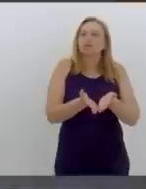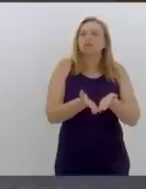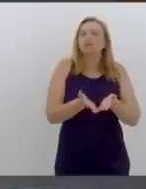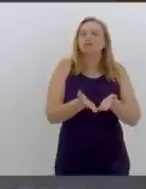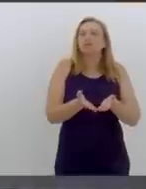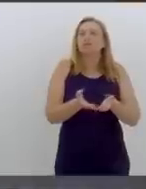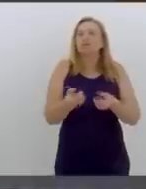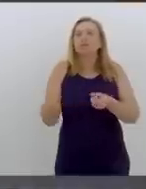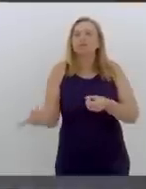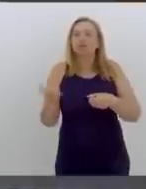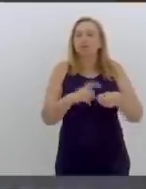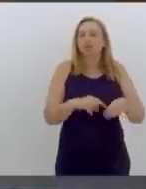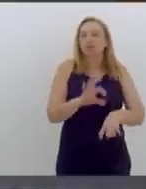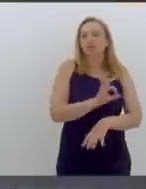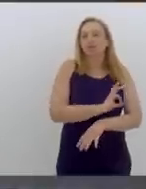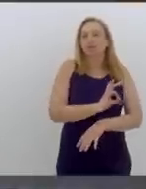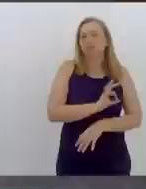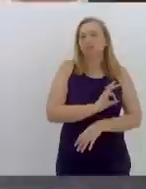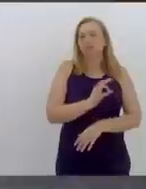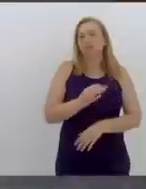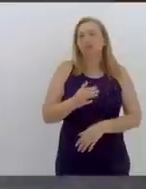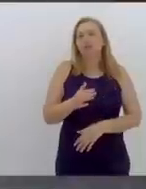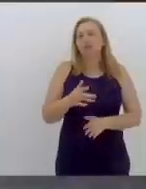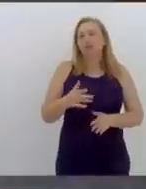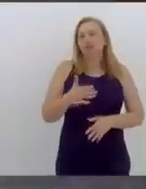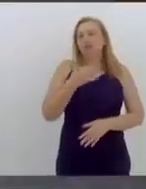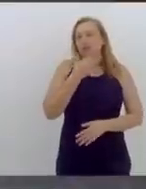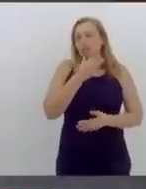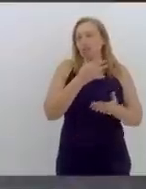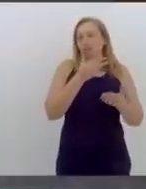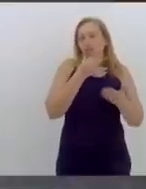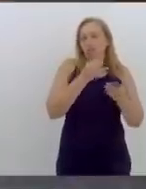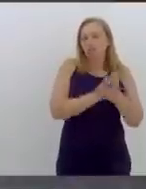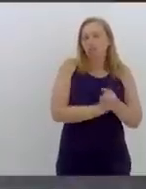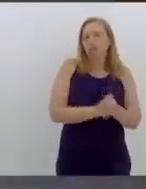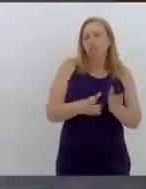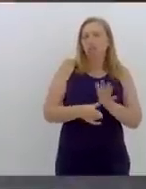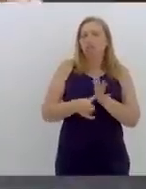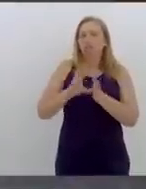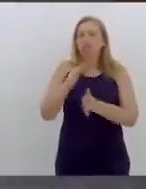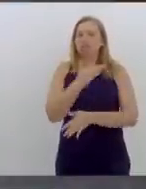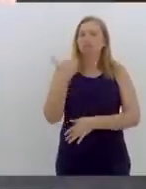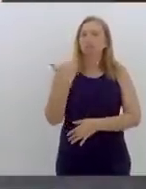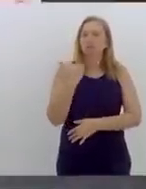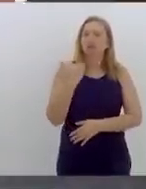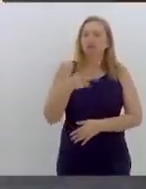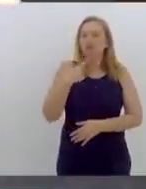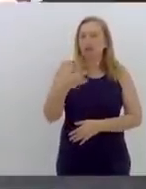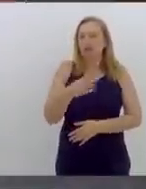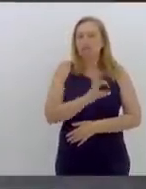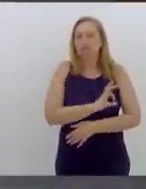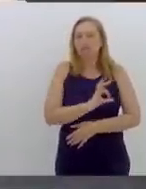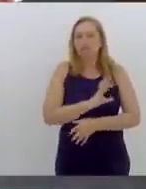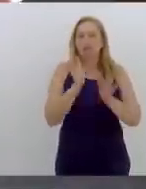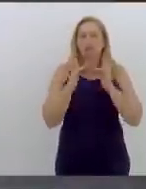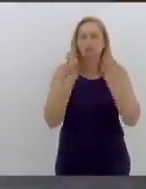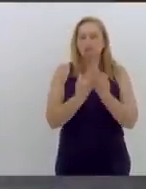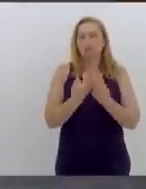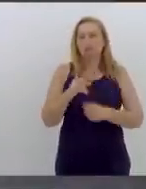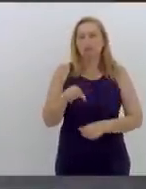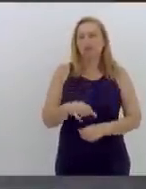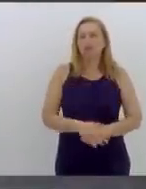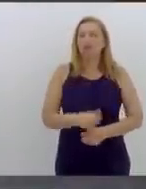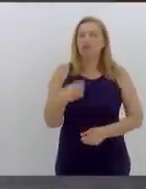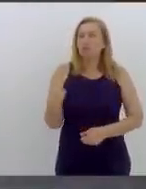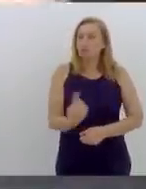porque meu marido antes de morrer eu fui casada oito anos meu marido antes de morrer dizer a polícia era uma família e